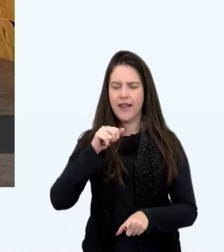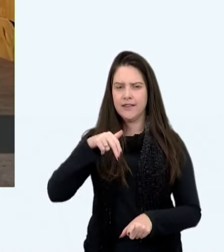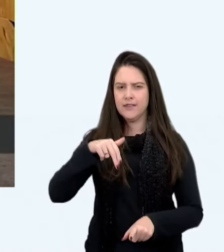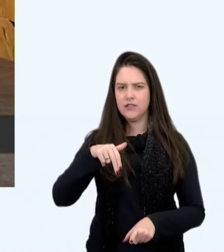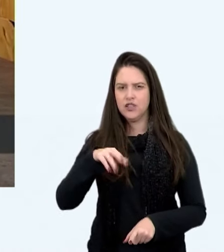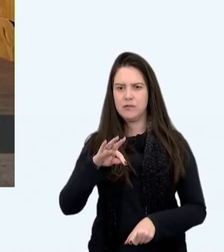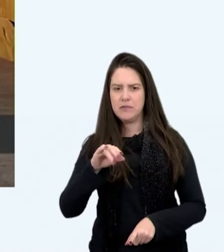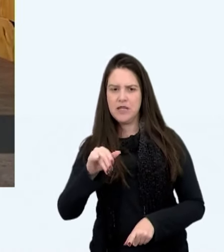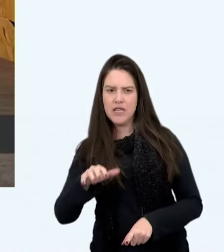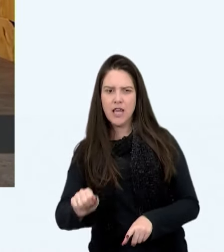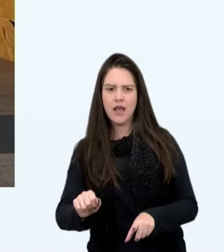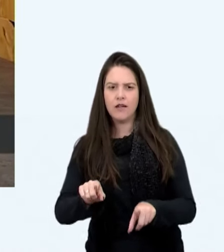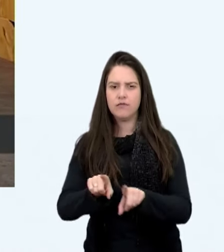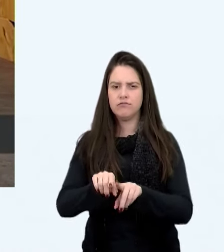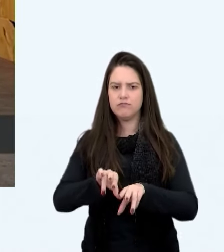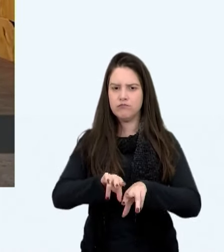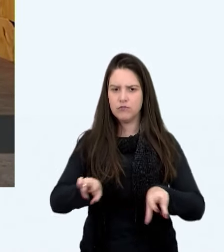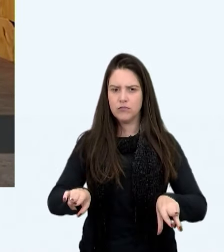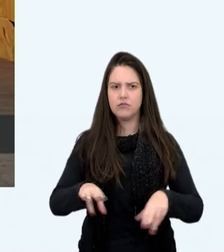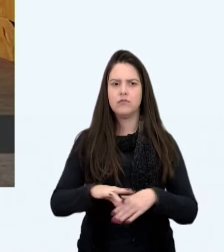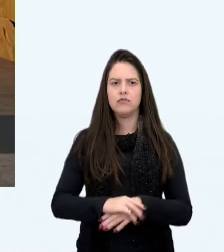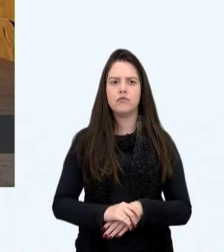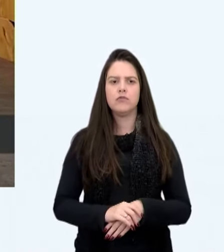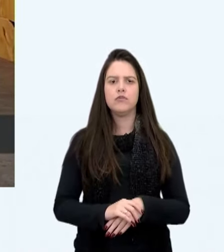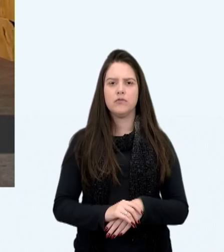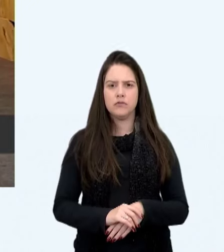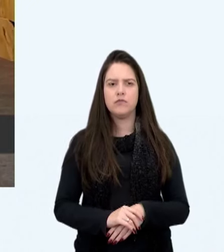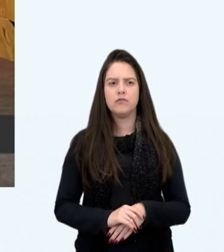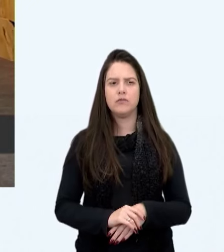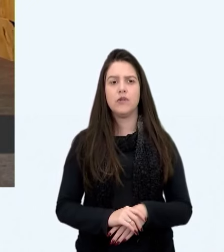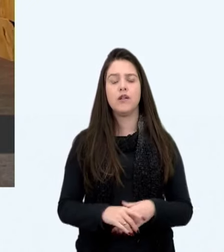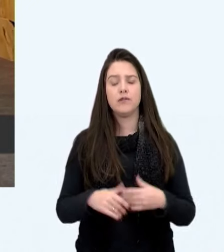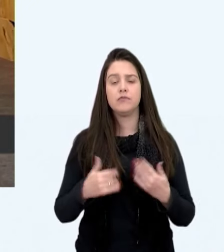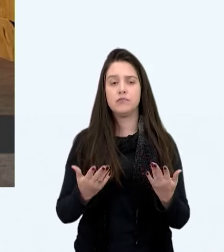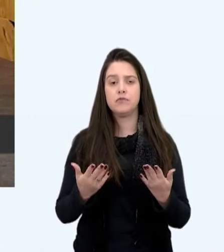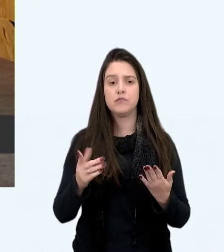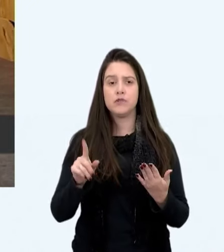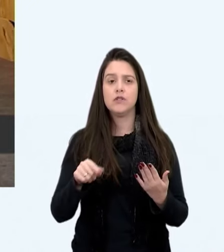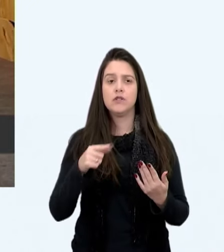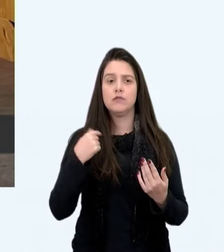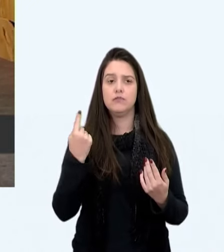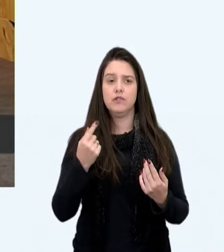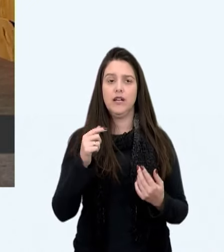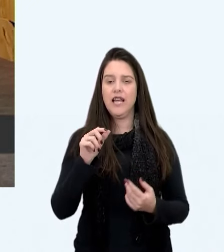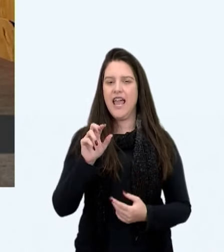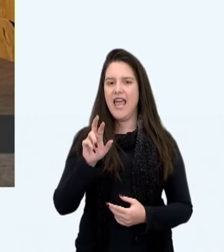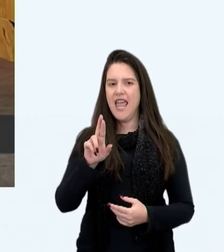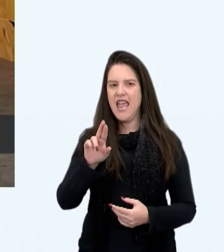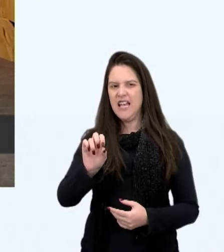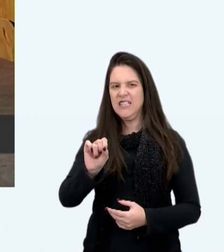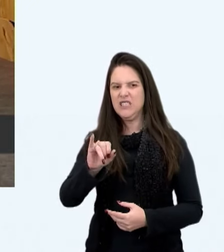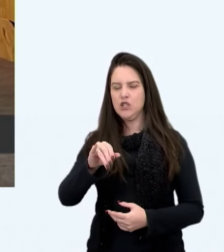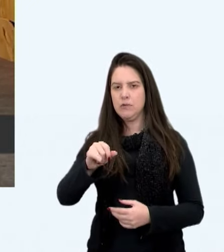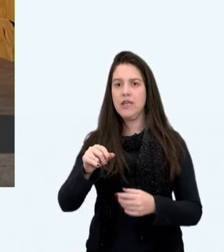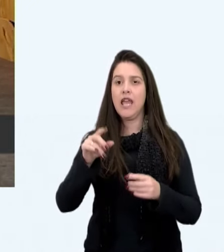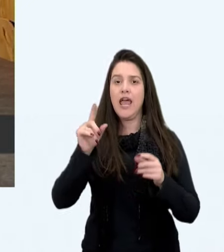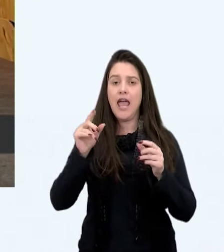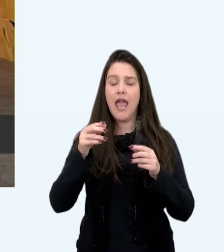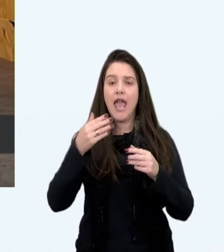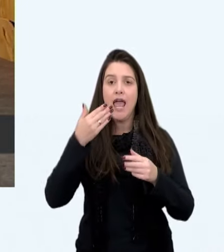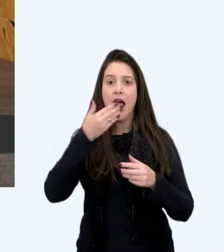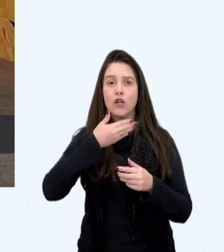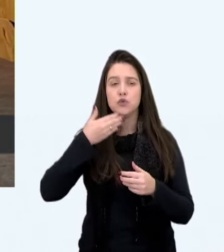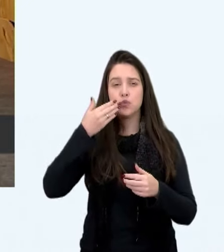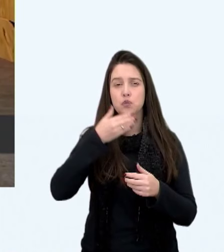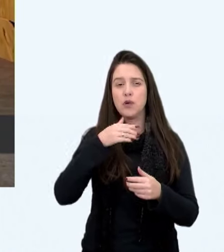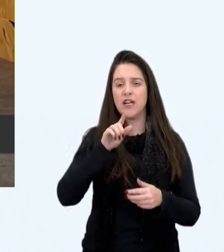pode ter hiper ou hipoglicemia, né? Como que é? Certo. A glicemia são os níveis de açúcar ou de glicose, né,